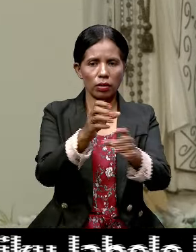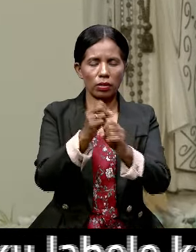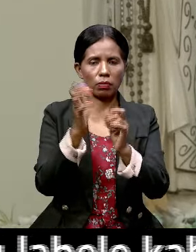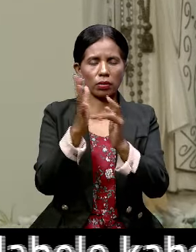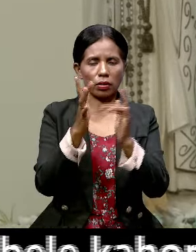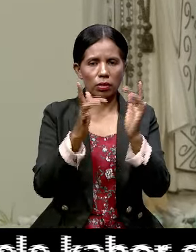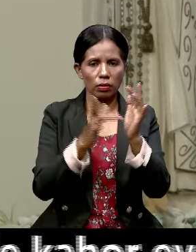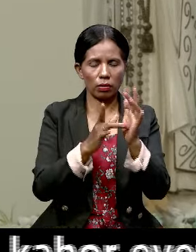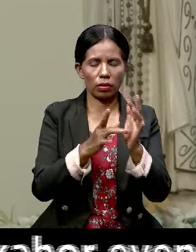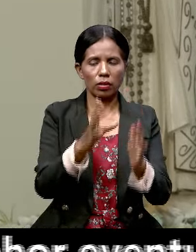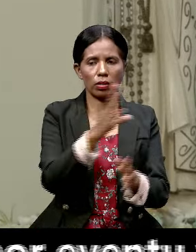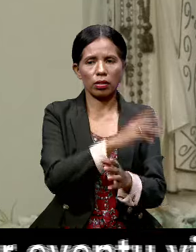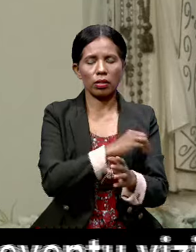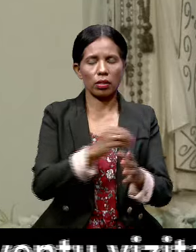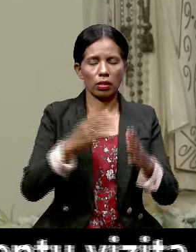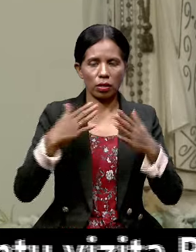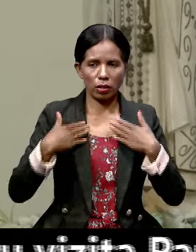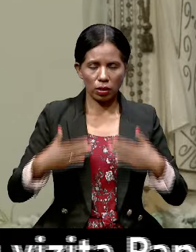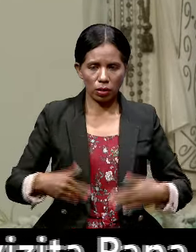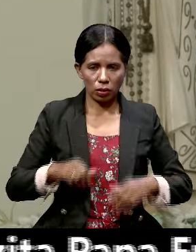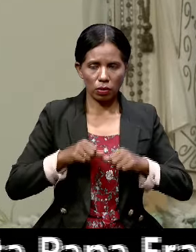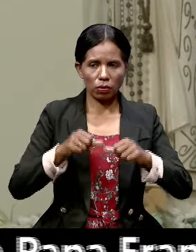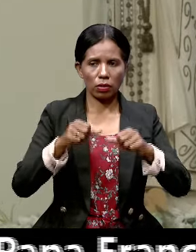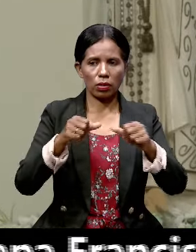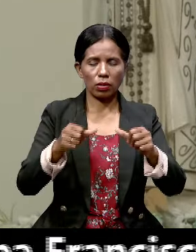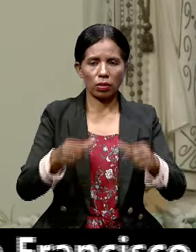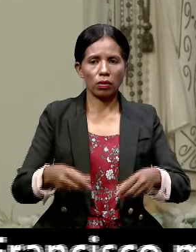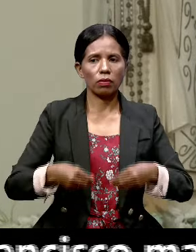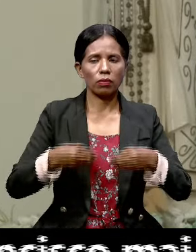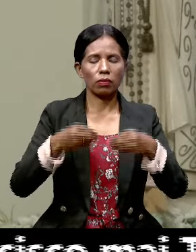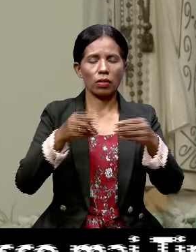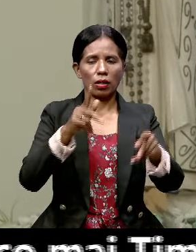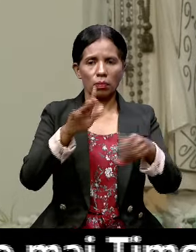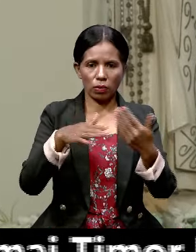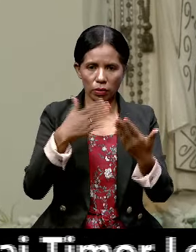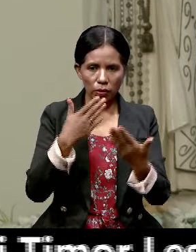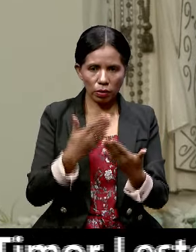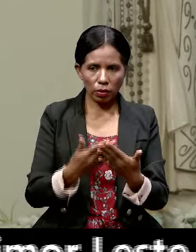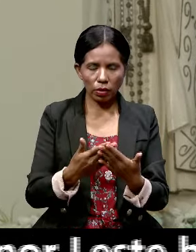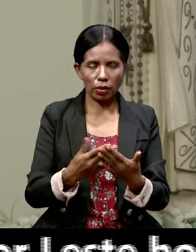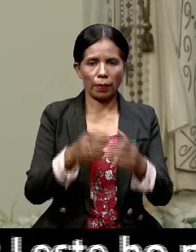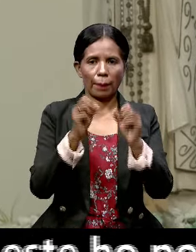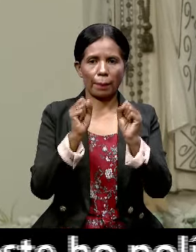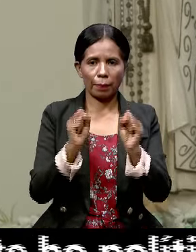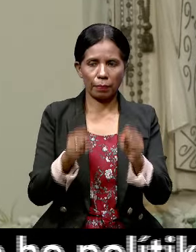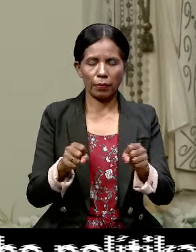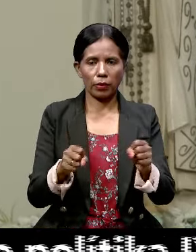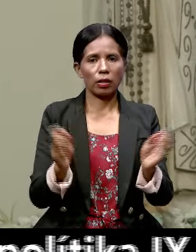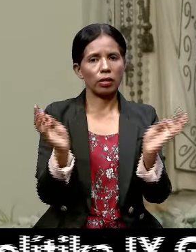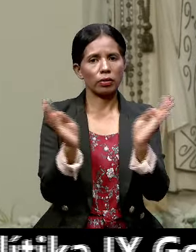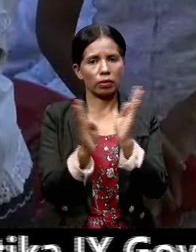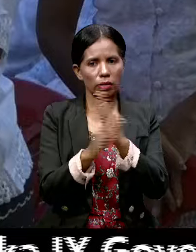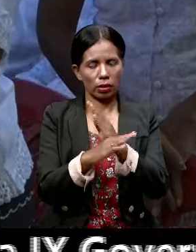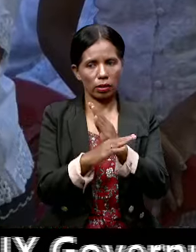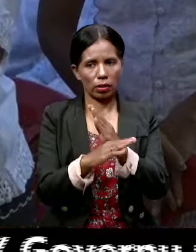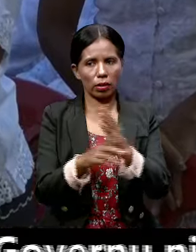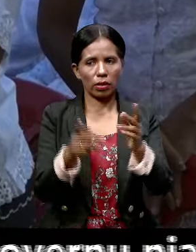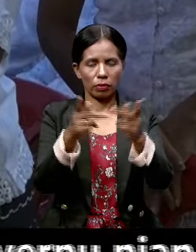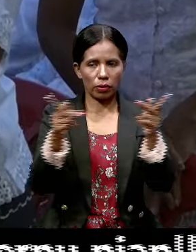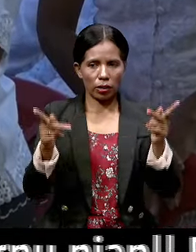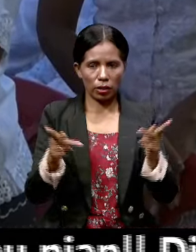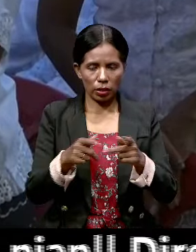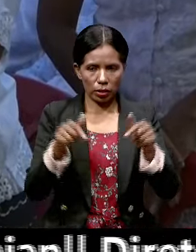futarisi. Nebe continua forhan sarani centro ida nenia belle transforma. Fati ida ne